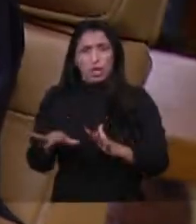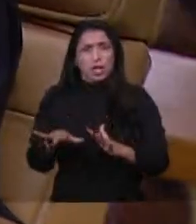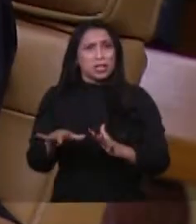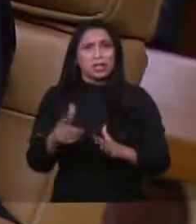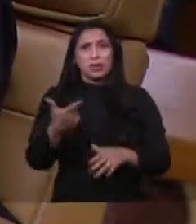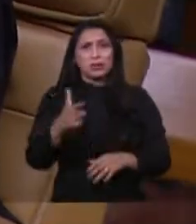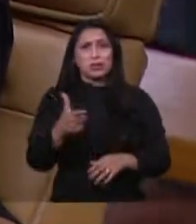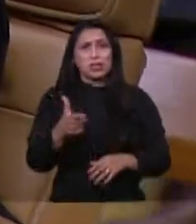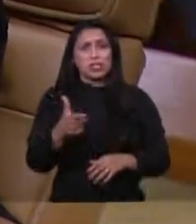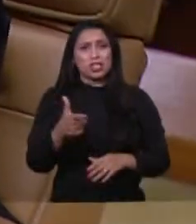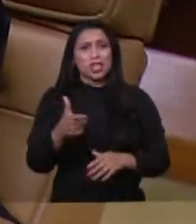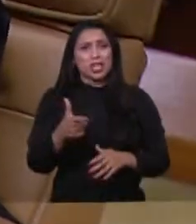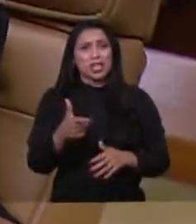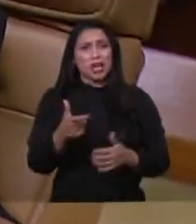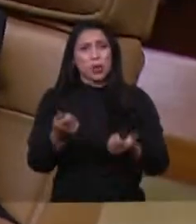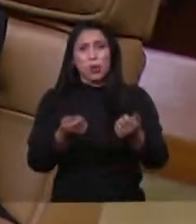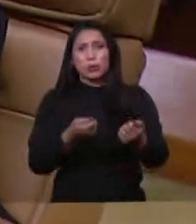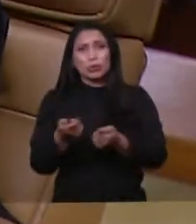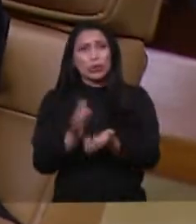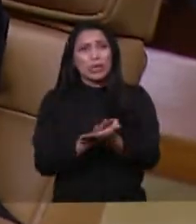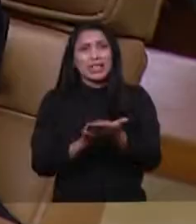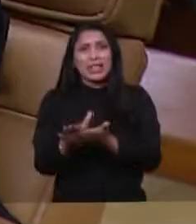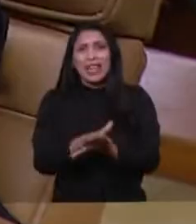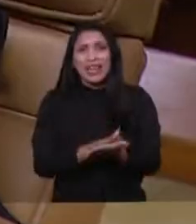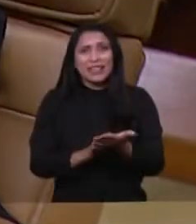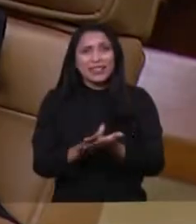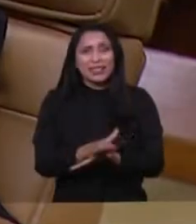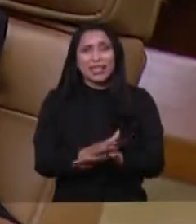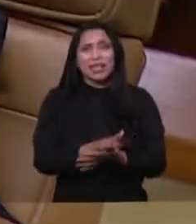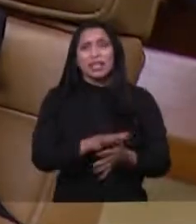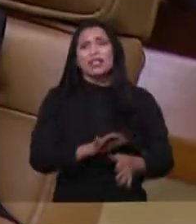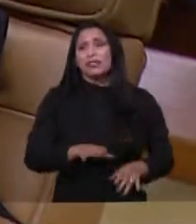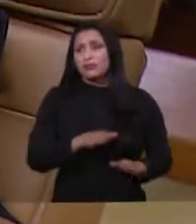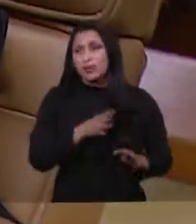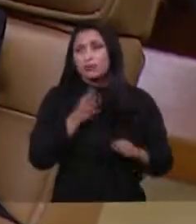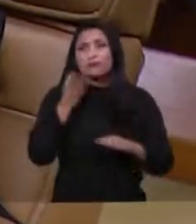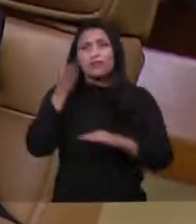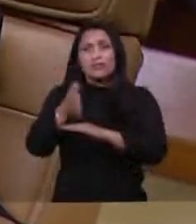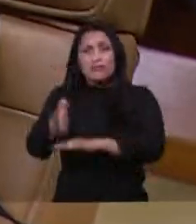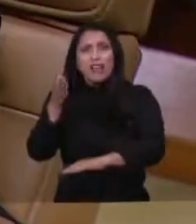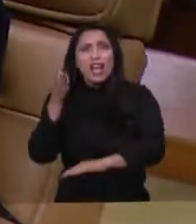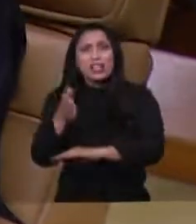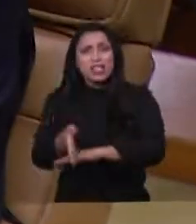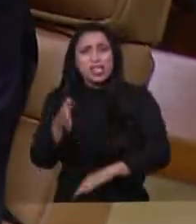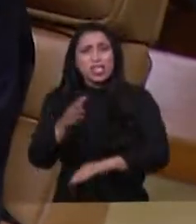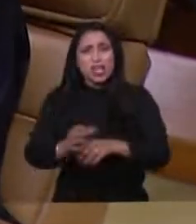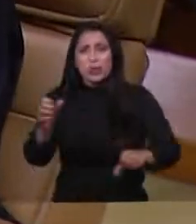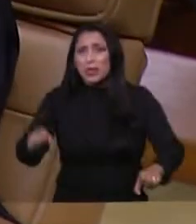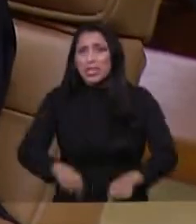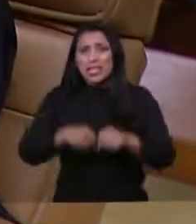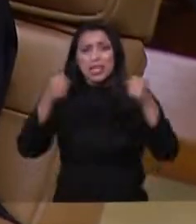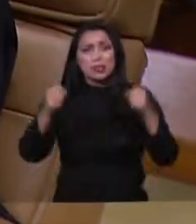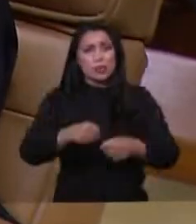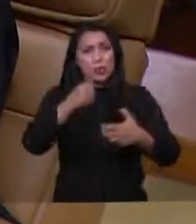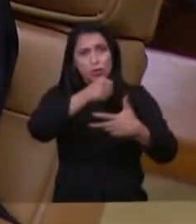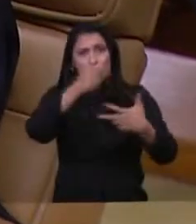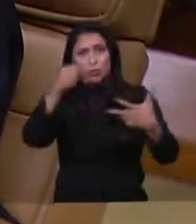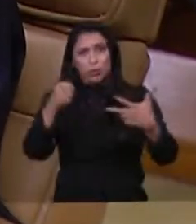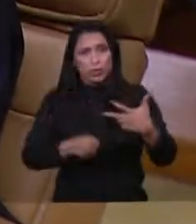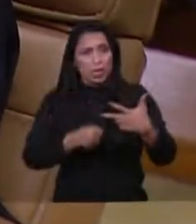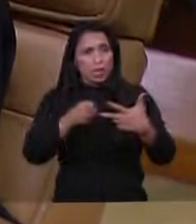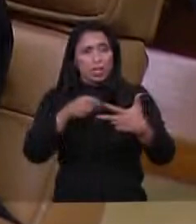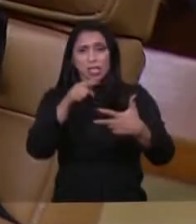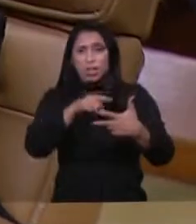sem limites, invadissem e depredassem todos os poderes da República. Não falo